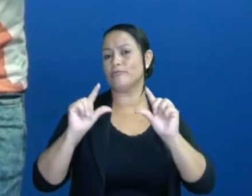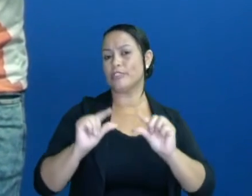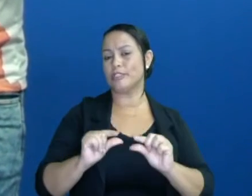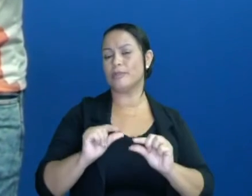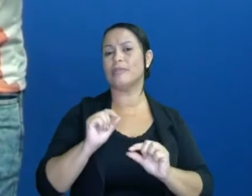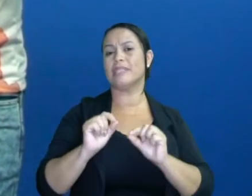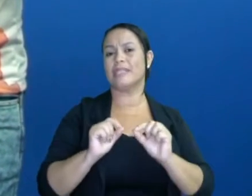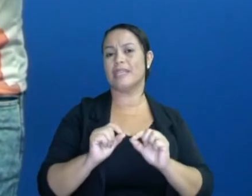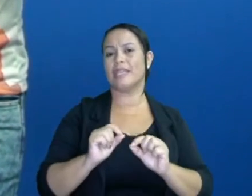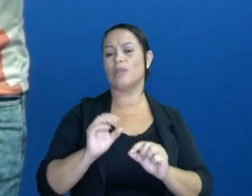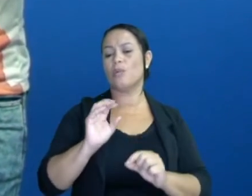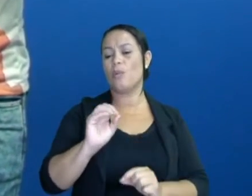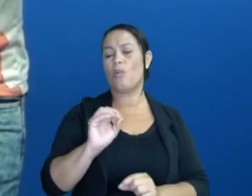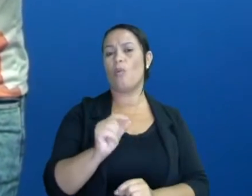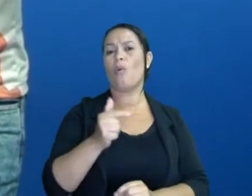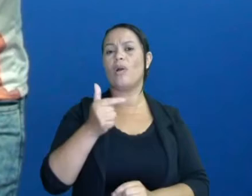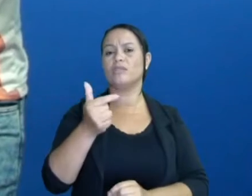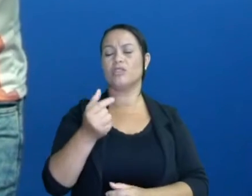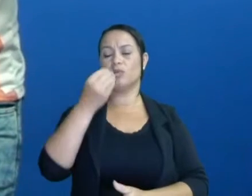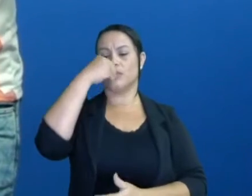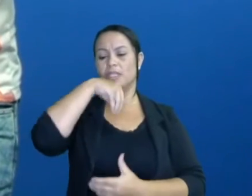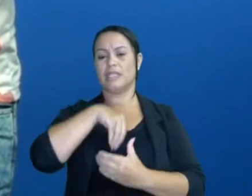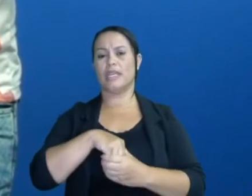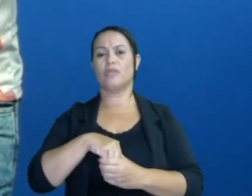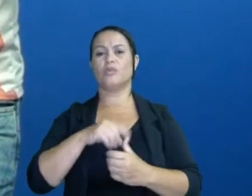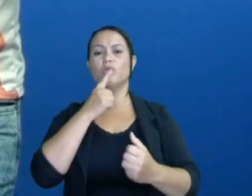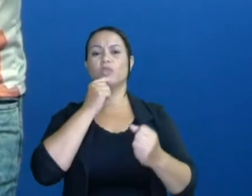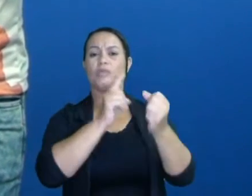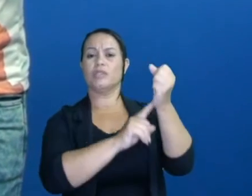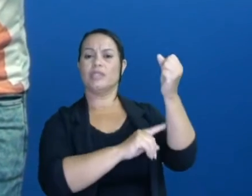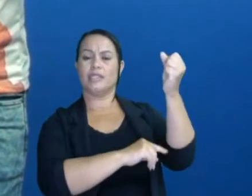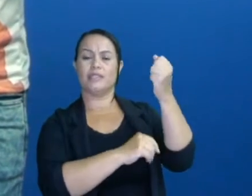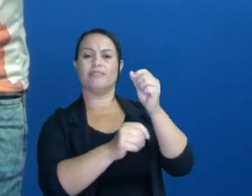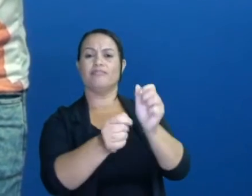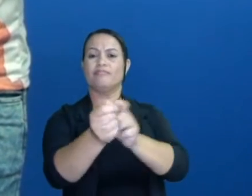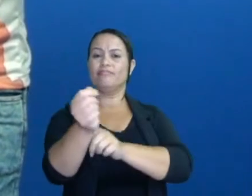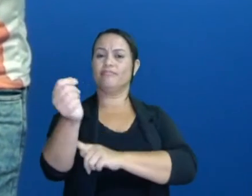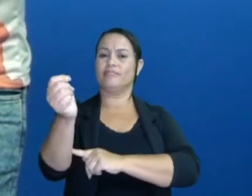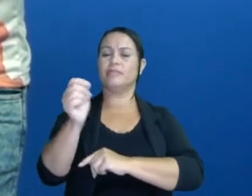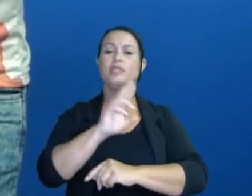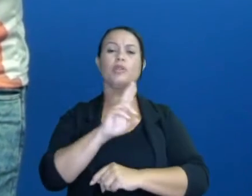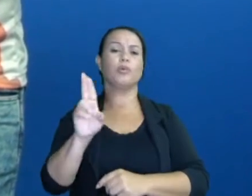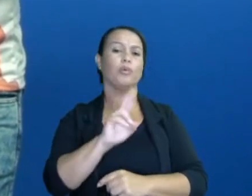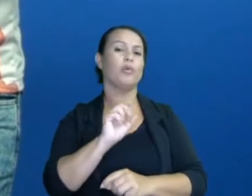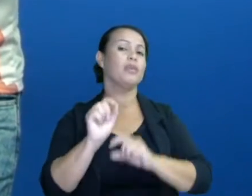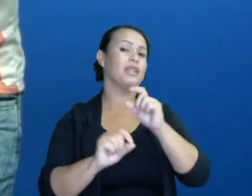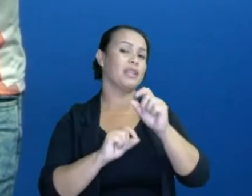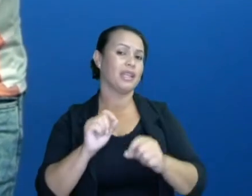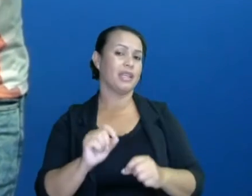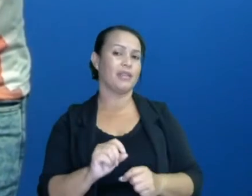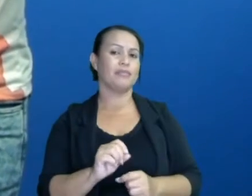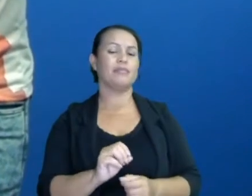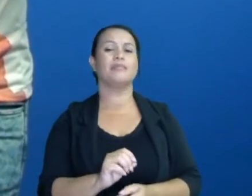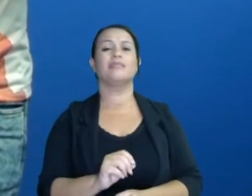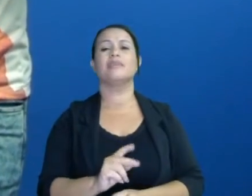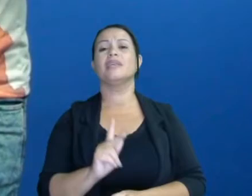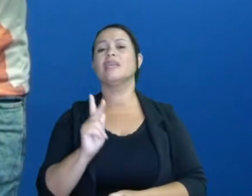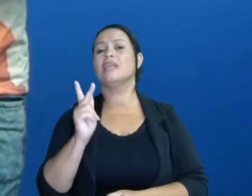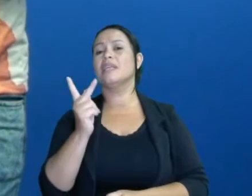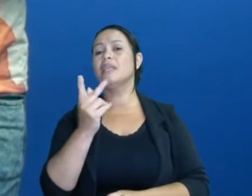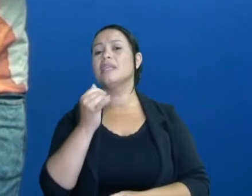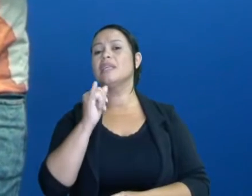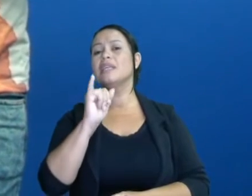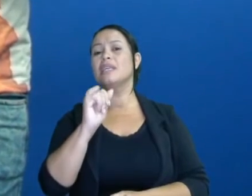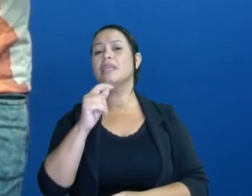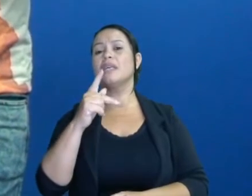do teor de oxigênio no nosso sangue, do nível de oxigênio em nosso sangue, que é chamado de hipóxia. Hipo quer